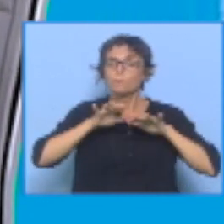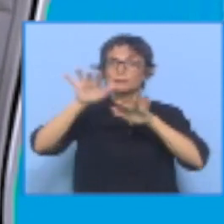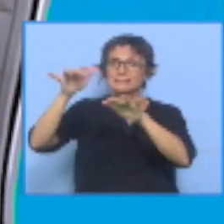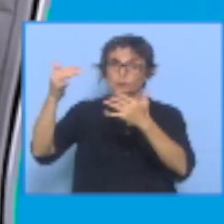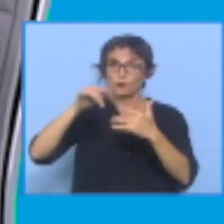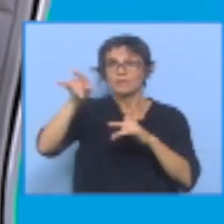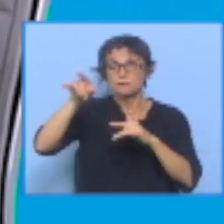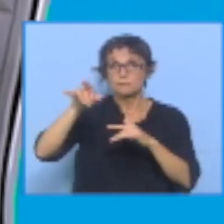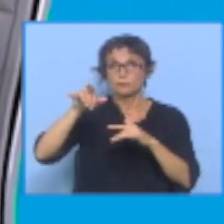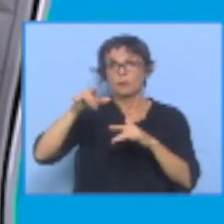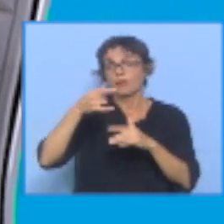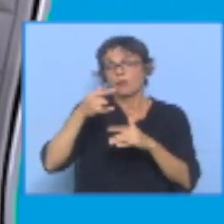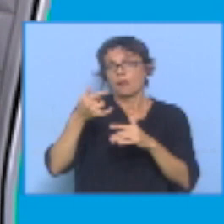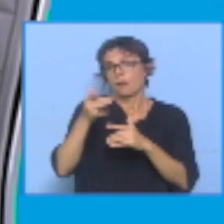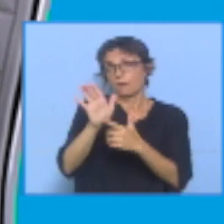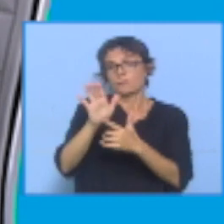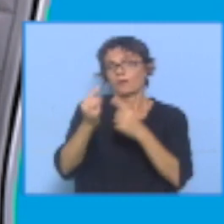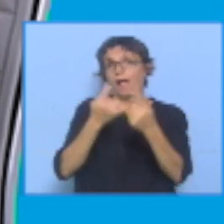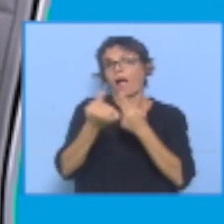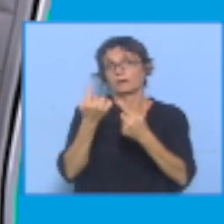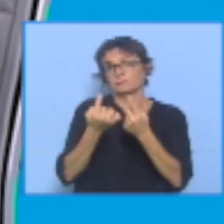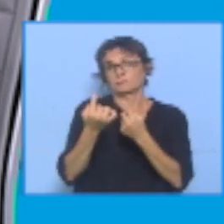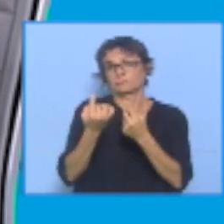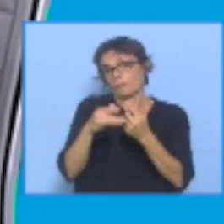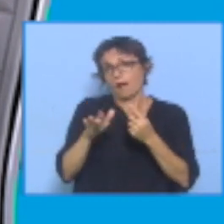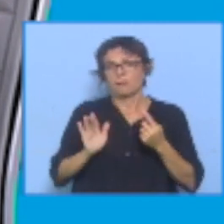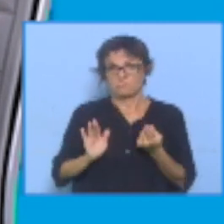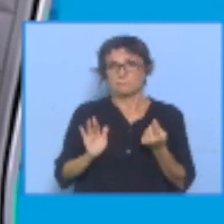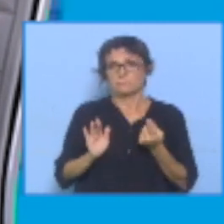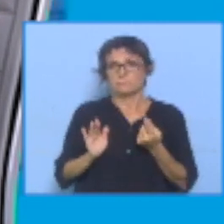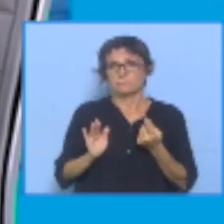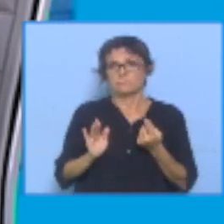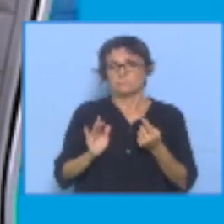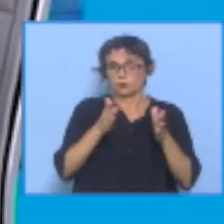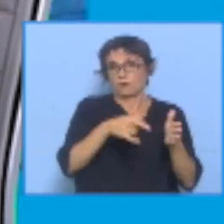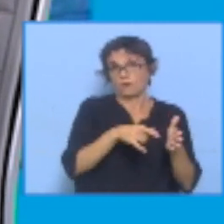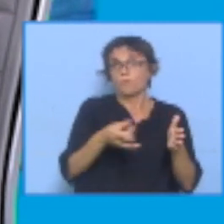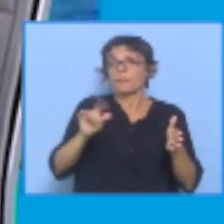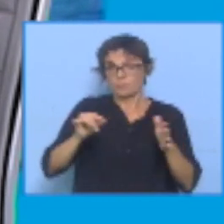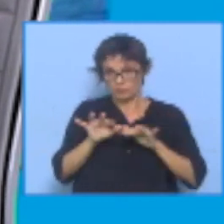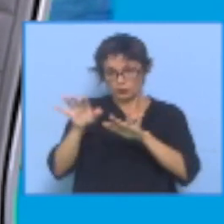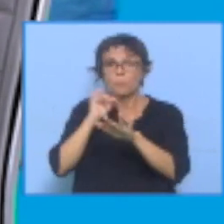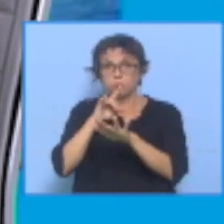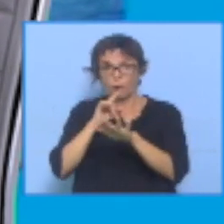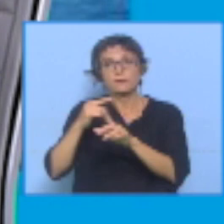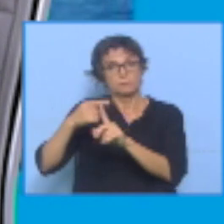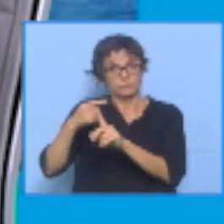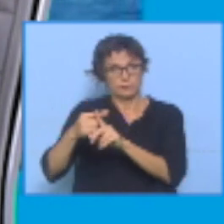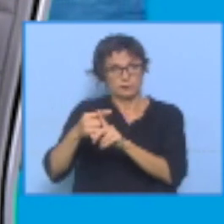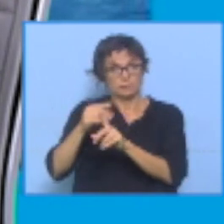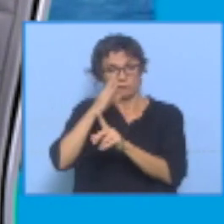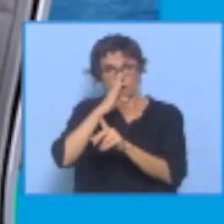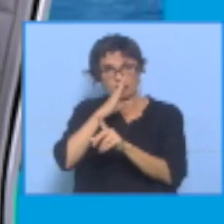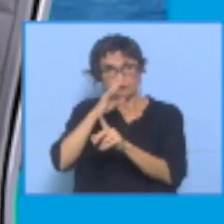bem, não é? De que há algo mal, mas também pode ser, o movimento migratório também pode ser positivo, é uma oportunidade de crescimento